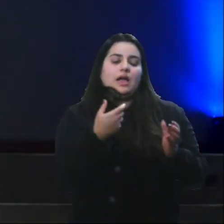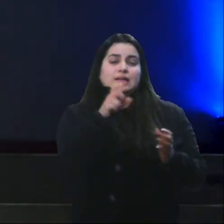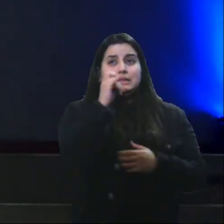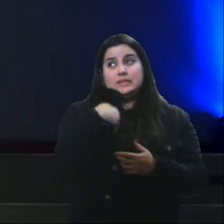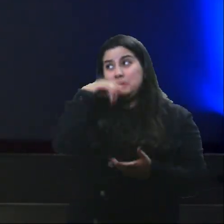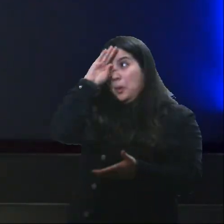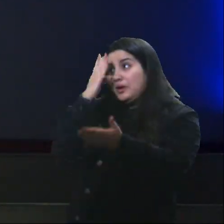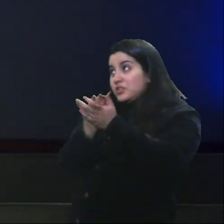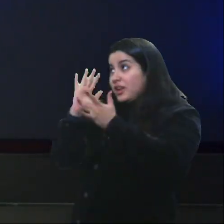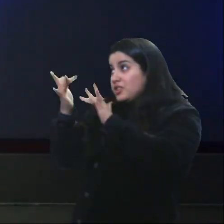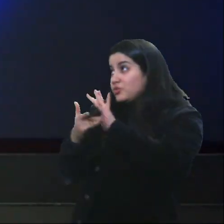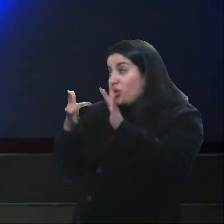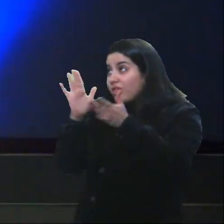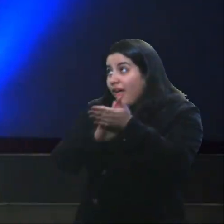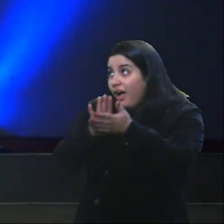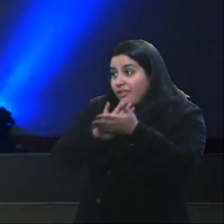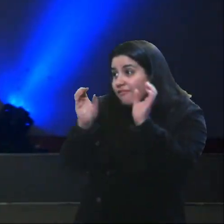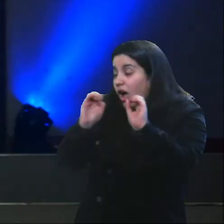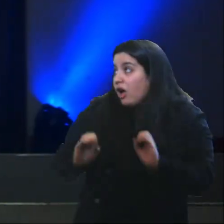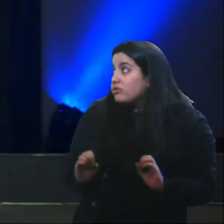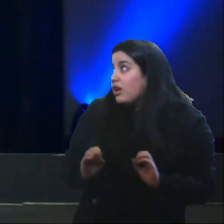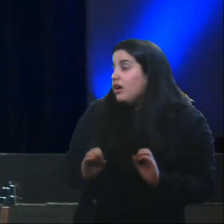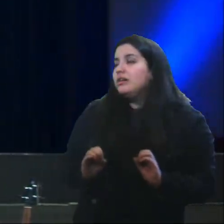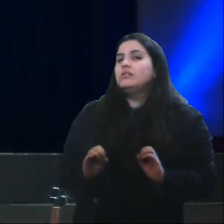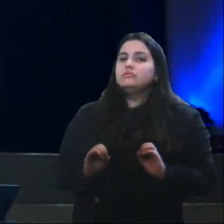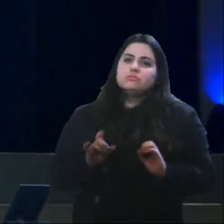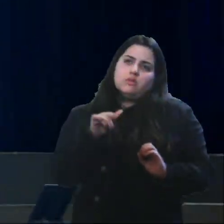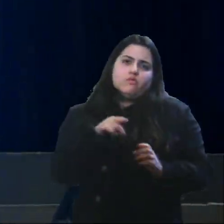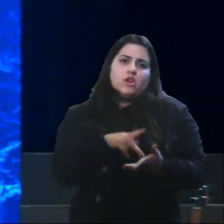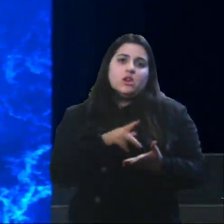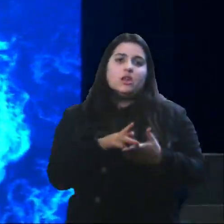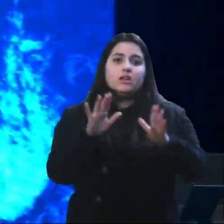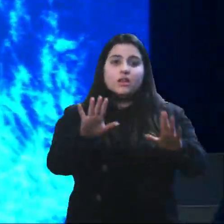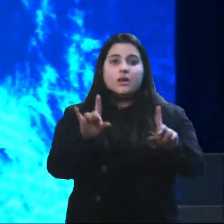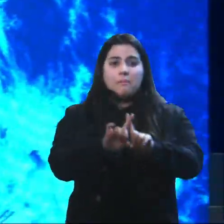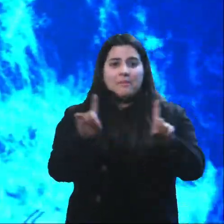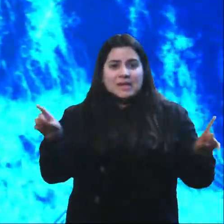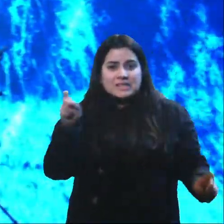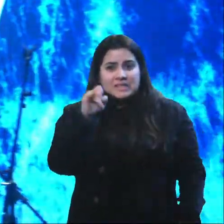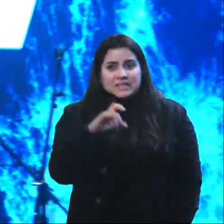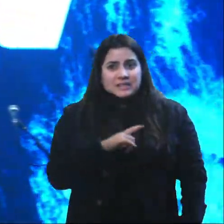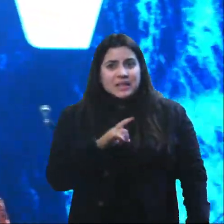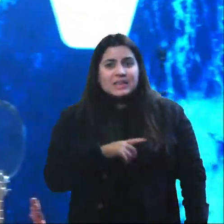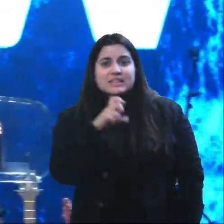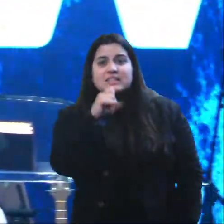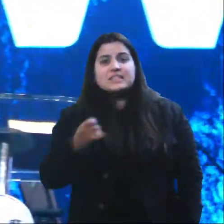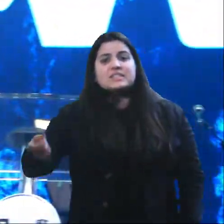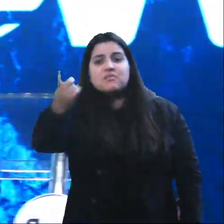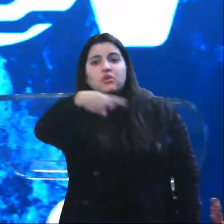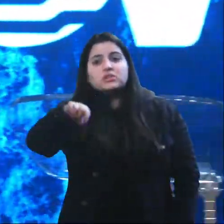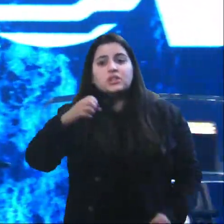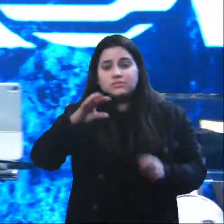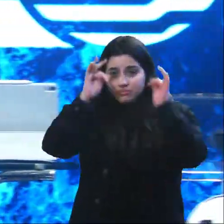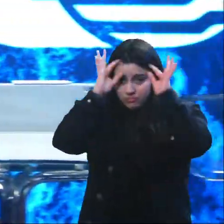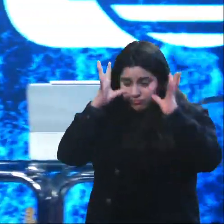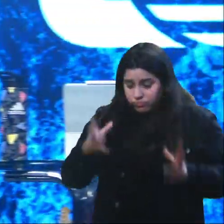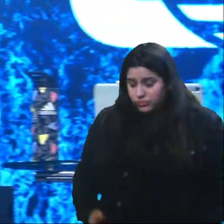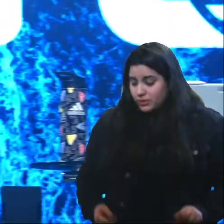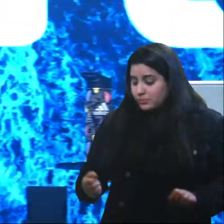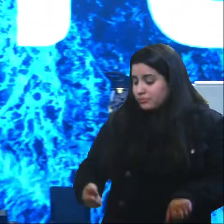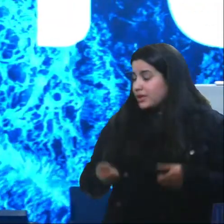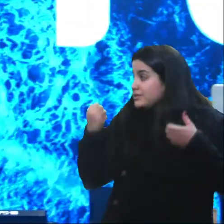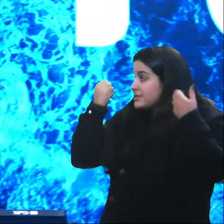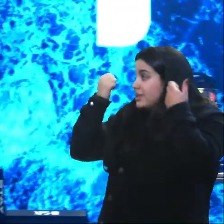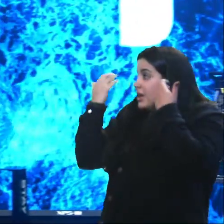em Jesus, e é verdade. Mas quando vem a parte de se você não se entregar completamente, existe